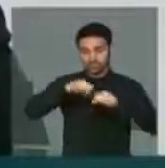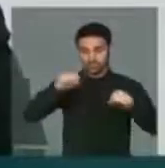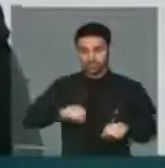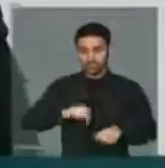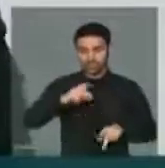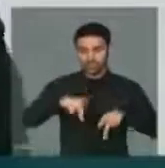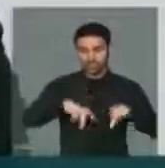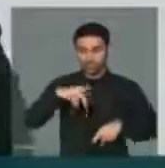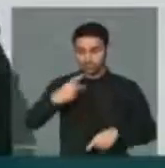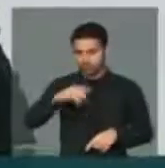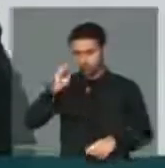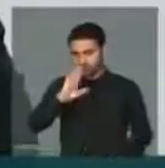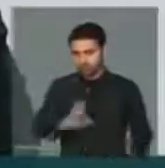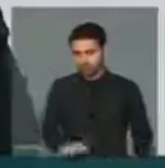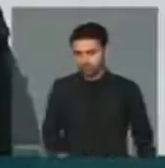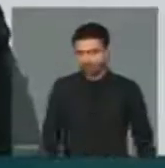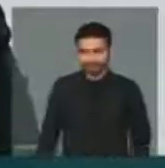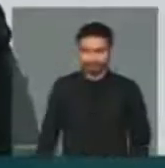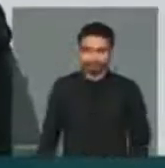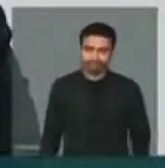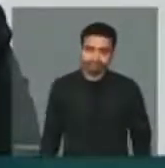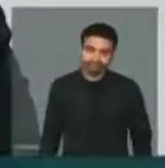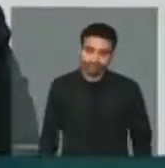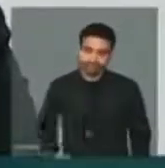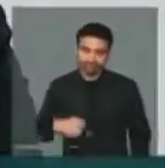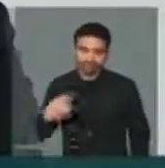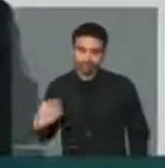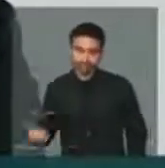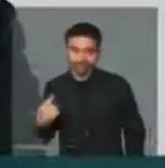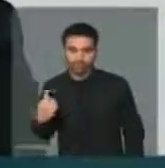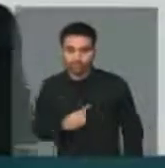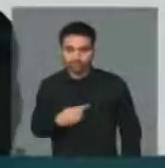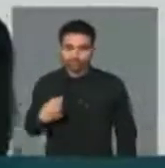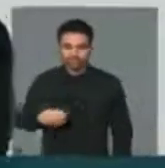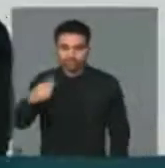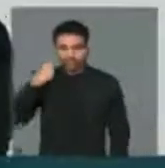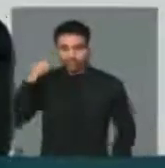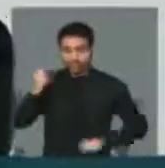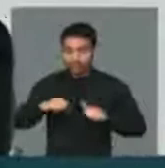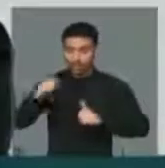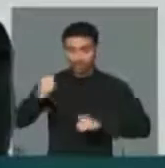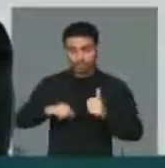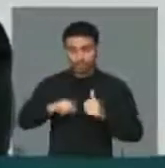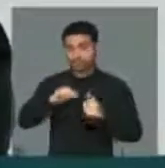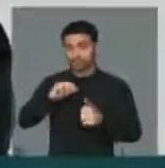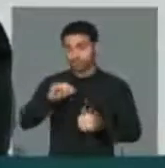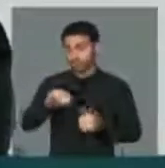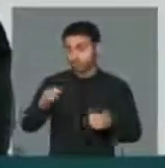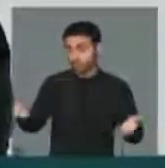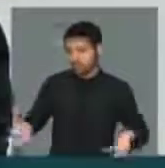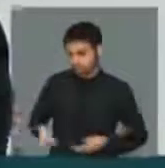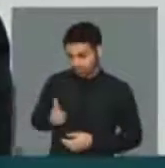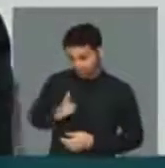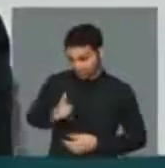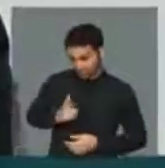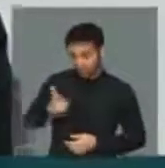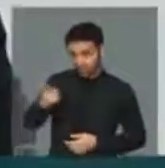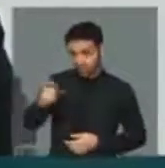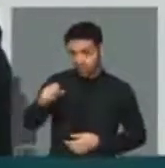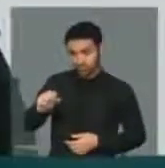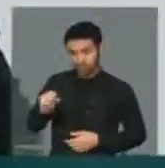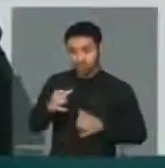isso, temos que analisar muito bem o seguinte: se hoje temos 28